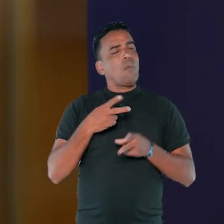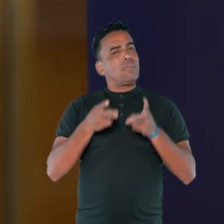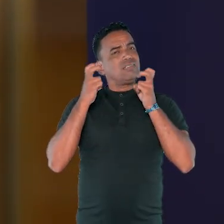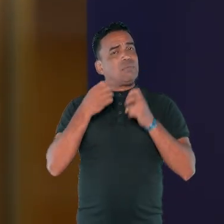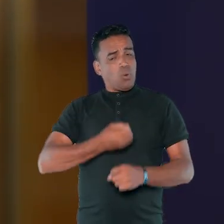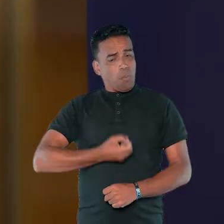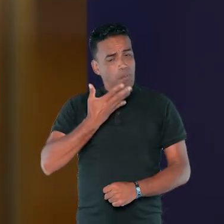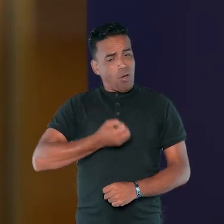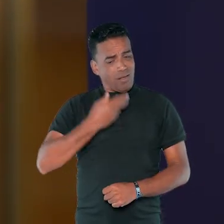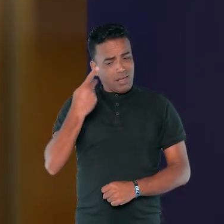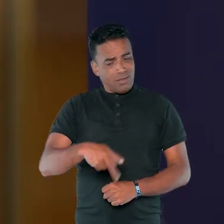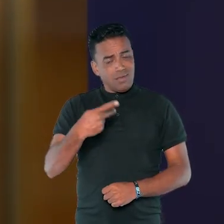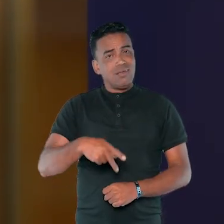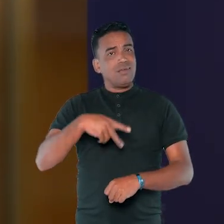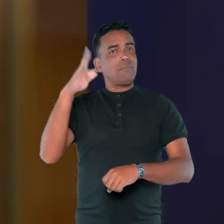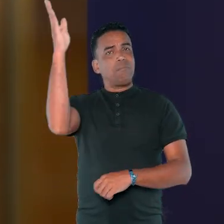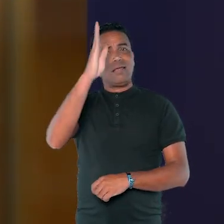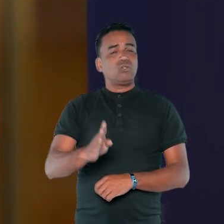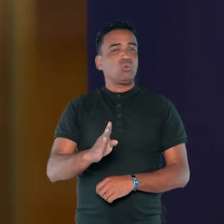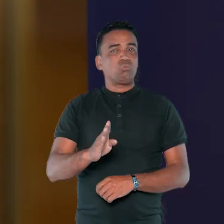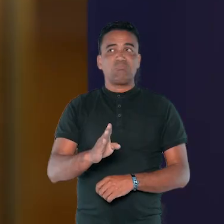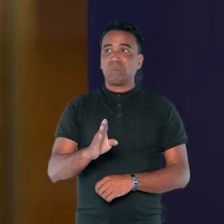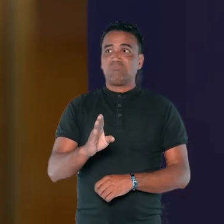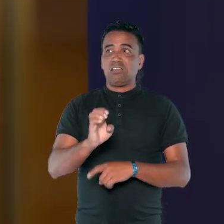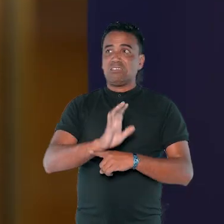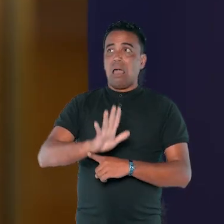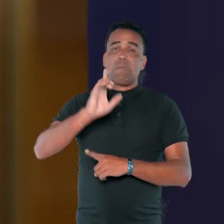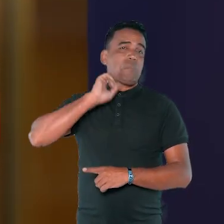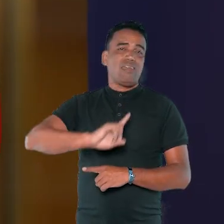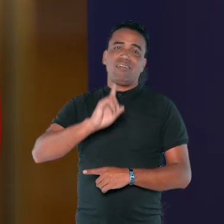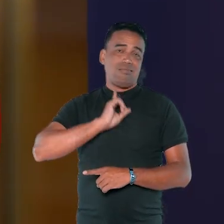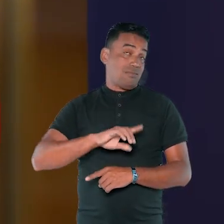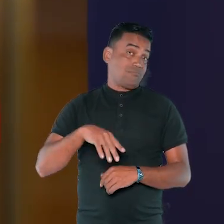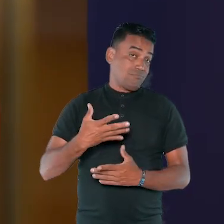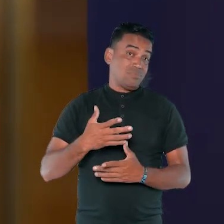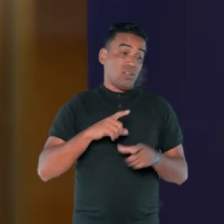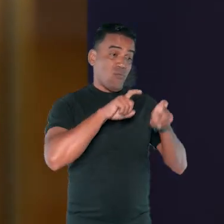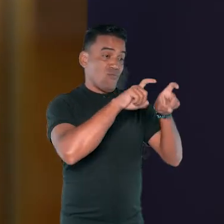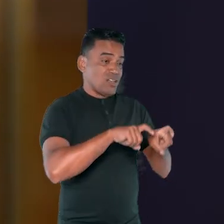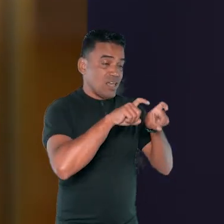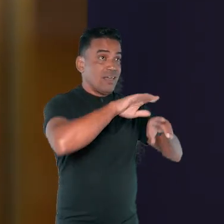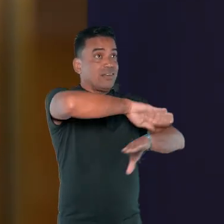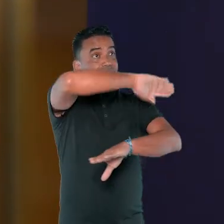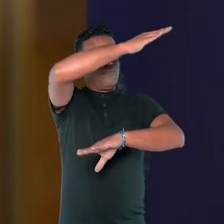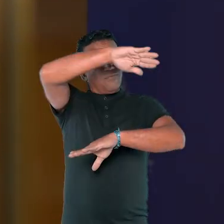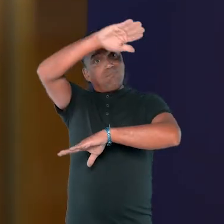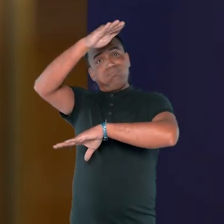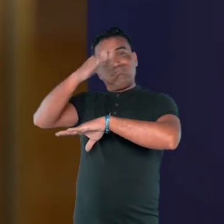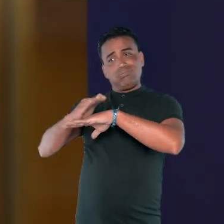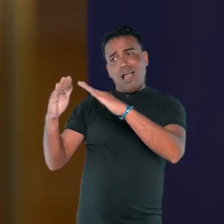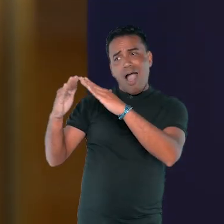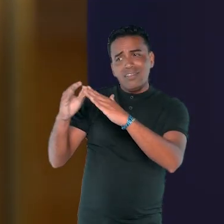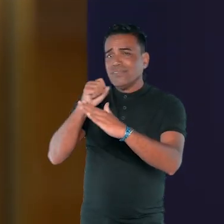poeta brasileiro, sequer um poeta mineiro. Não há fazendas, morros, casas